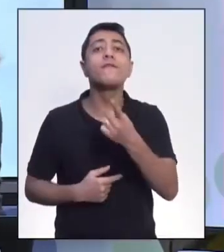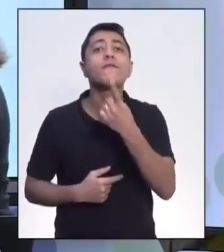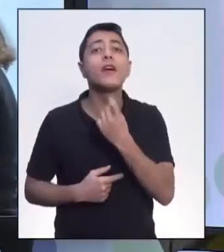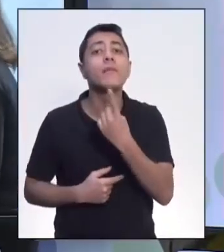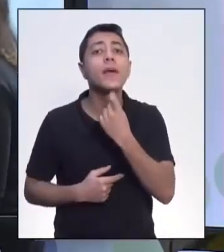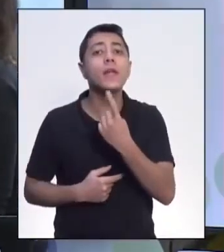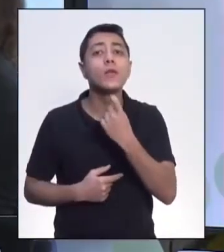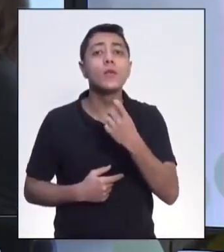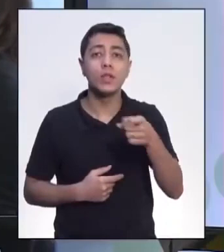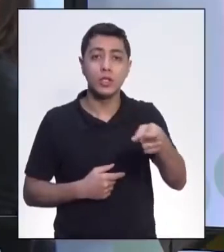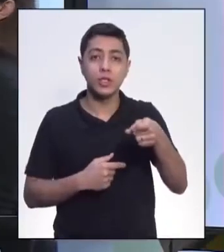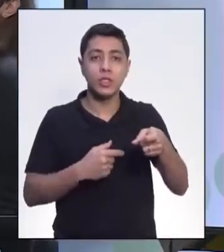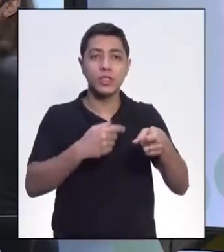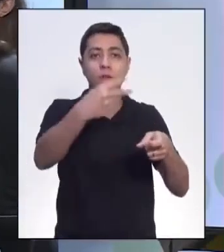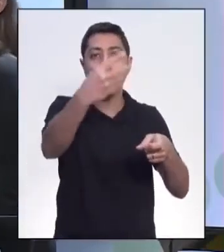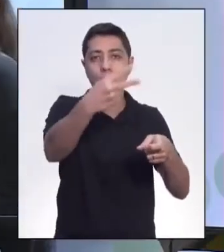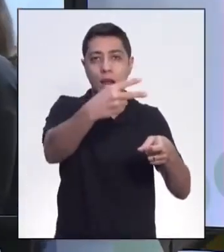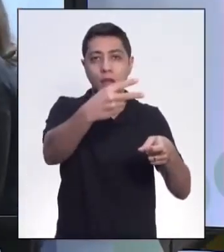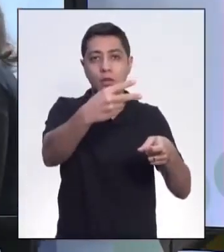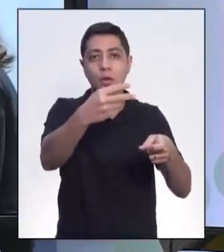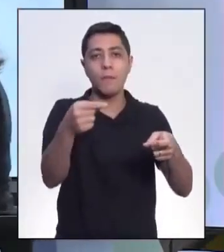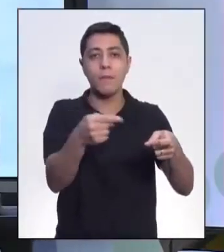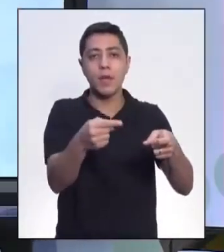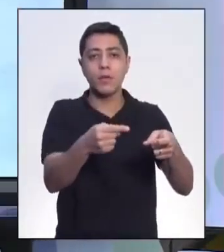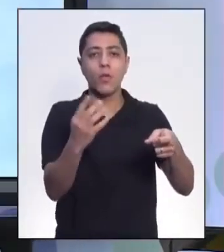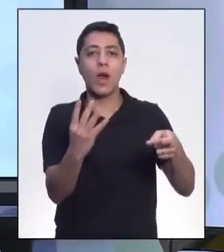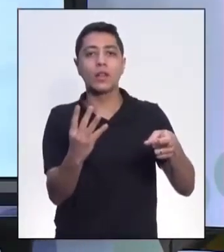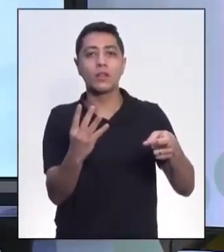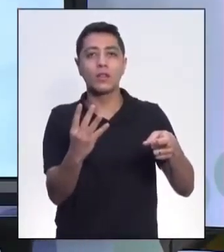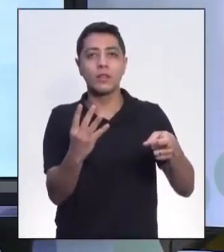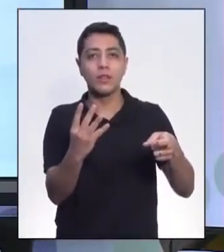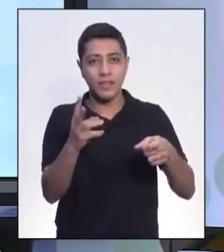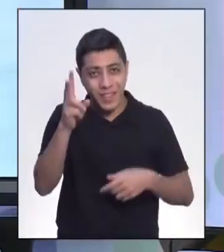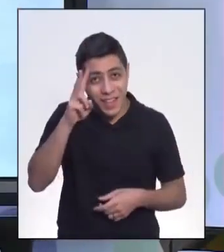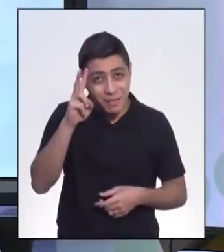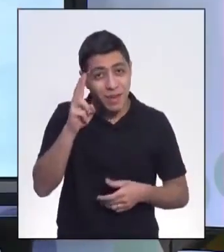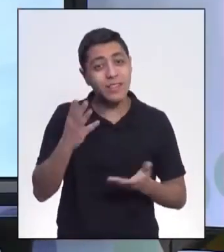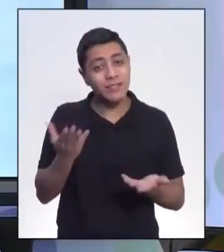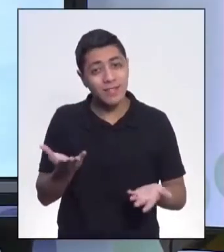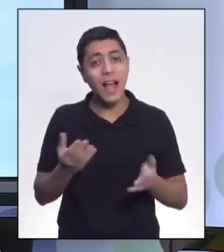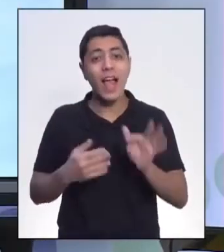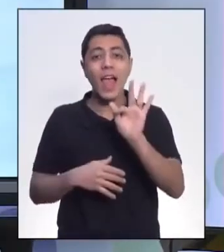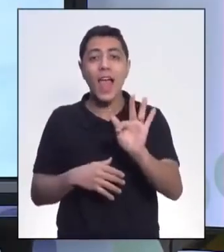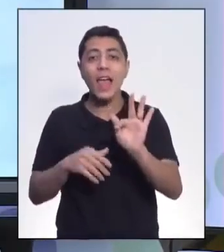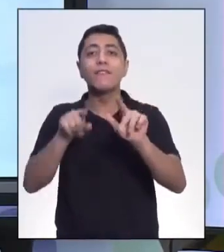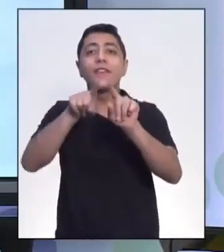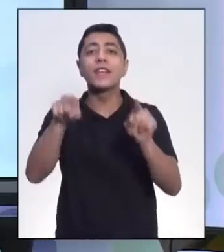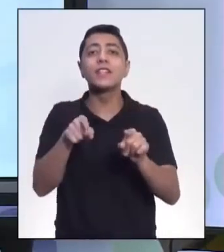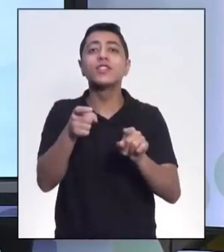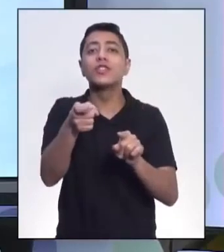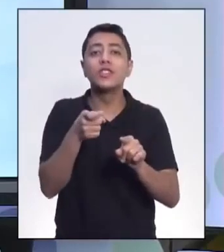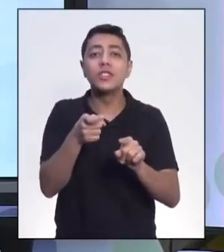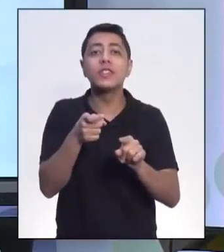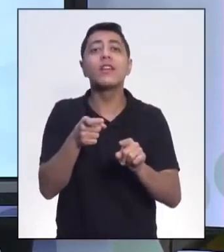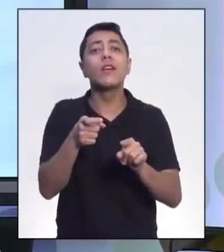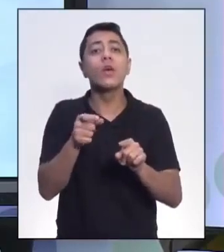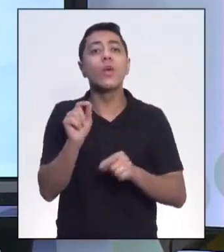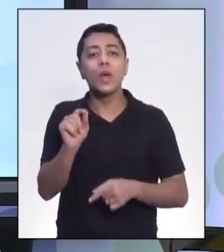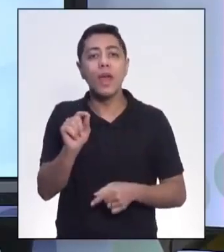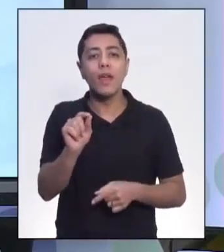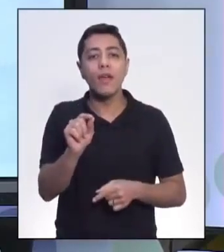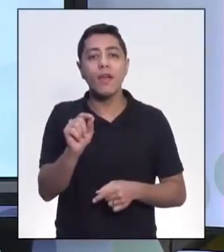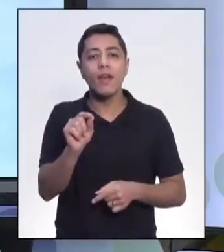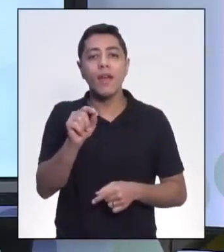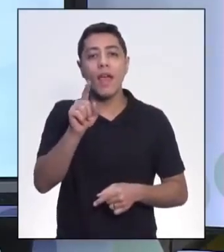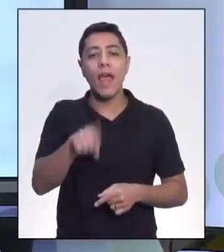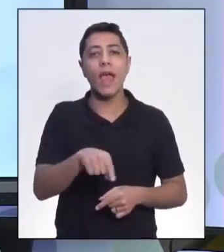de x. Ela não é x² menos 4? Ela é x² menos 4. Então, o que é isso aqui? Ó? Isso é o g de x. Então, eu